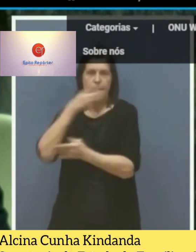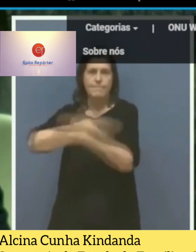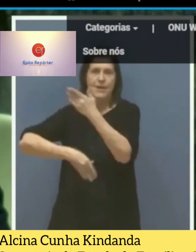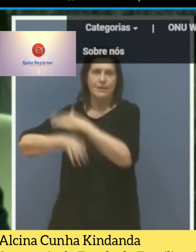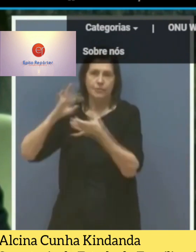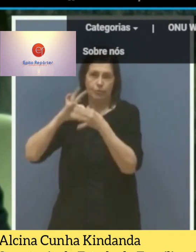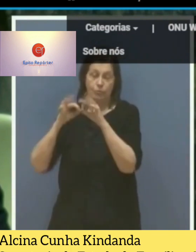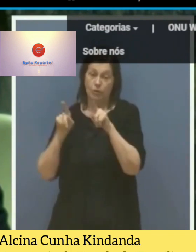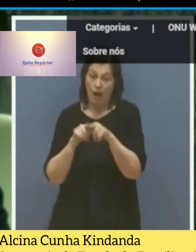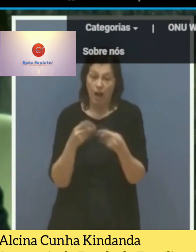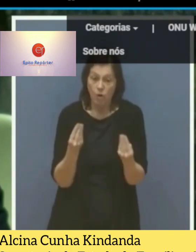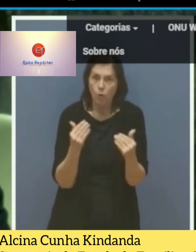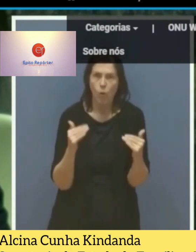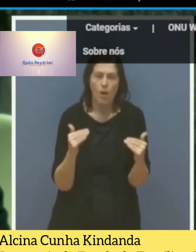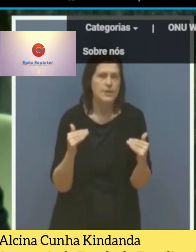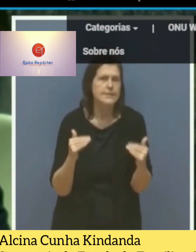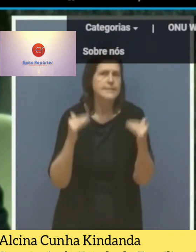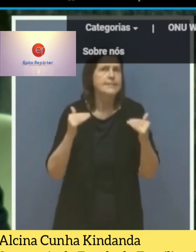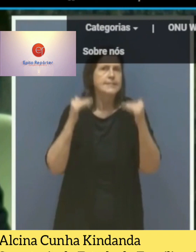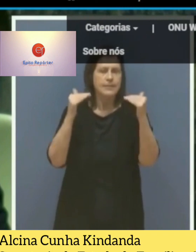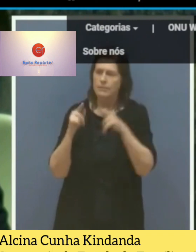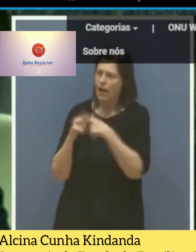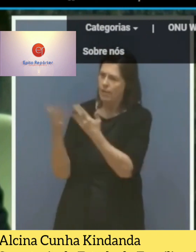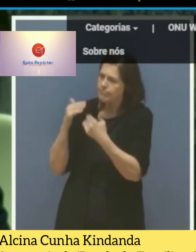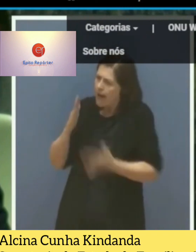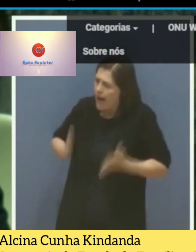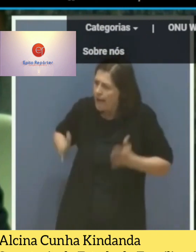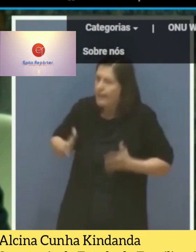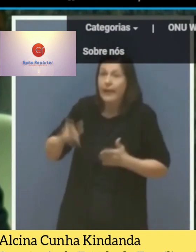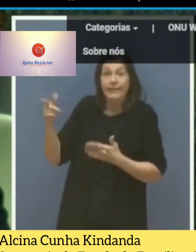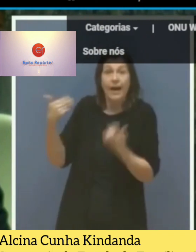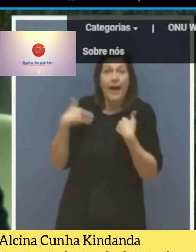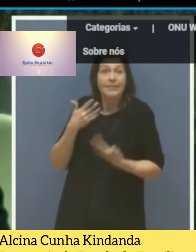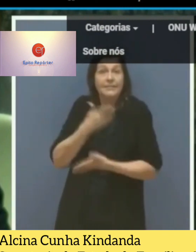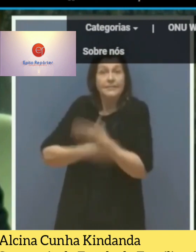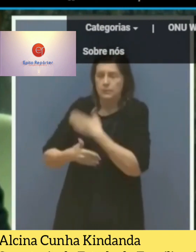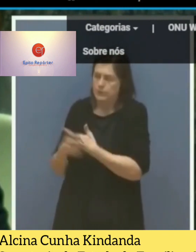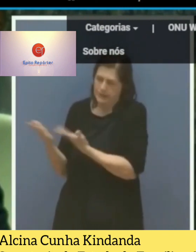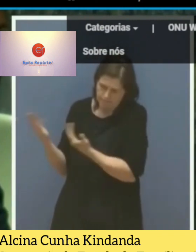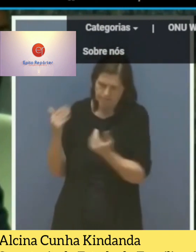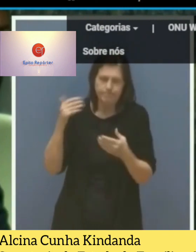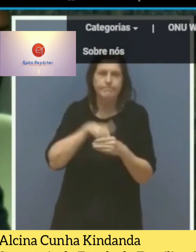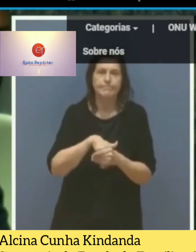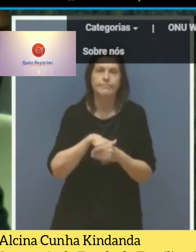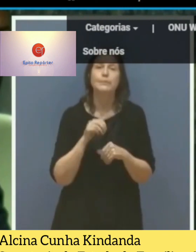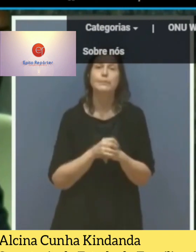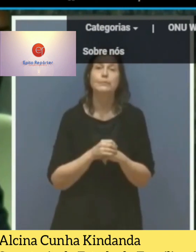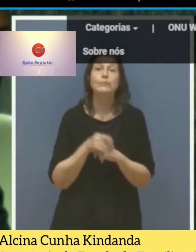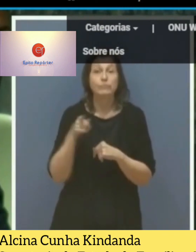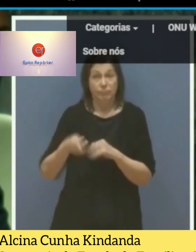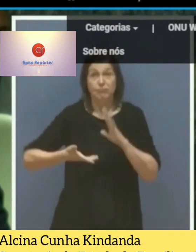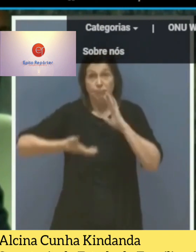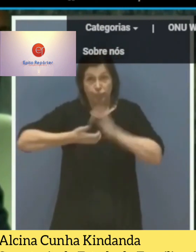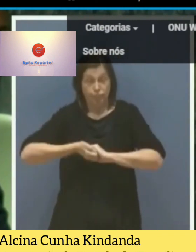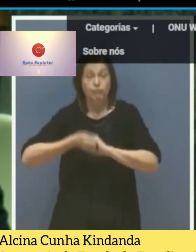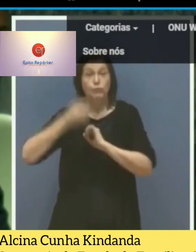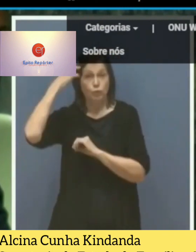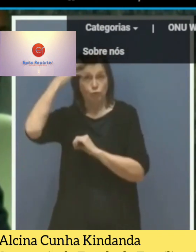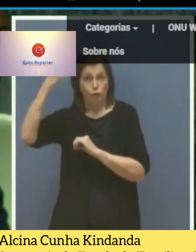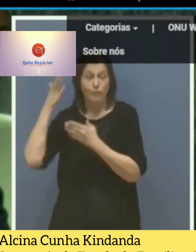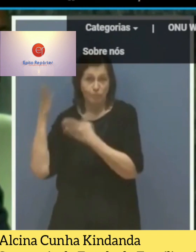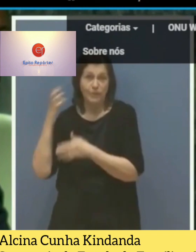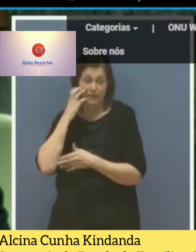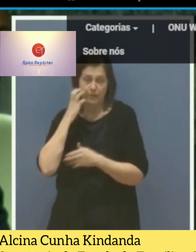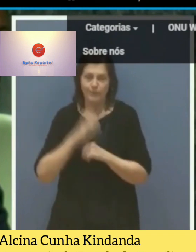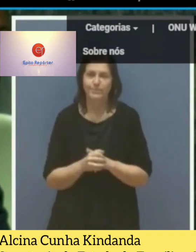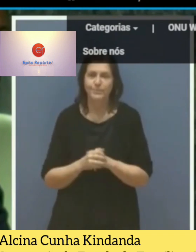atletas com deficiência existem outras instituições quem parceria com o governo angolano também cuidando da vida social das